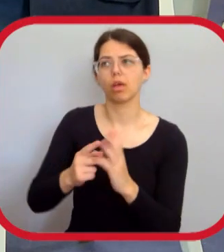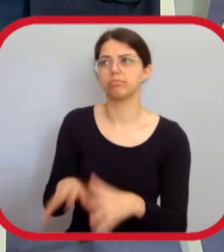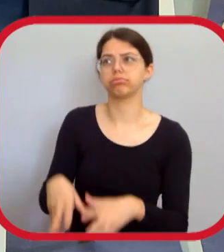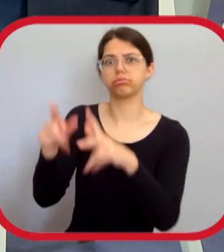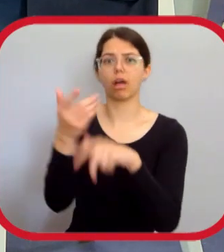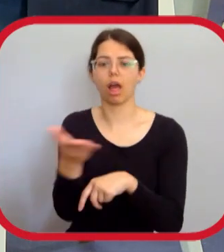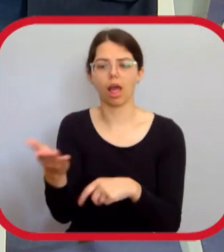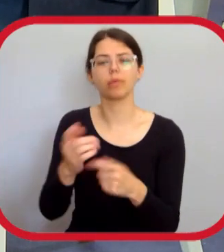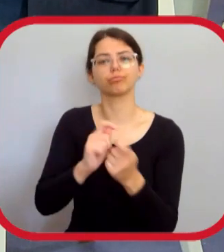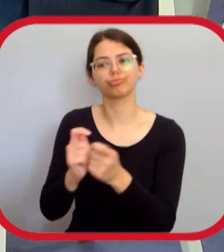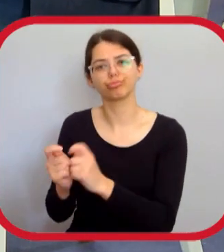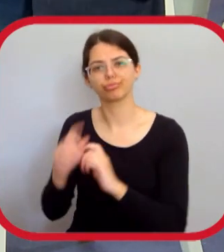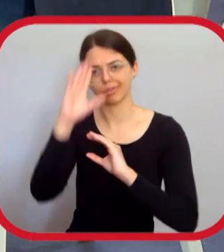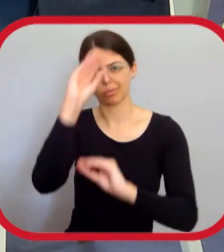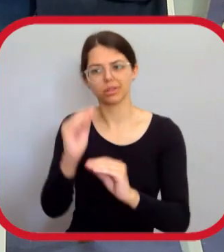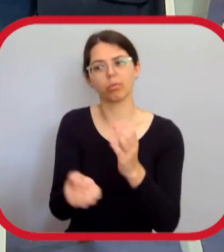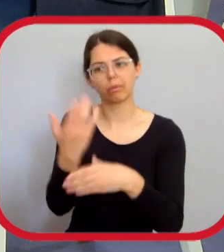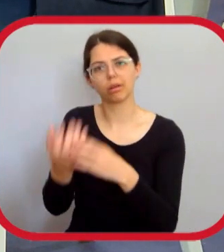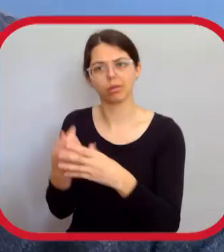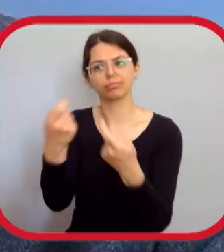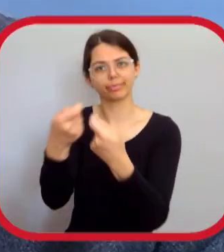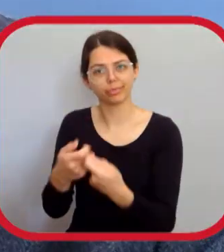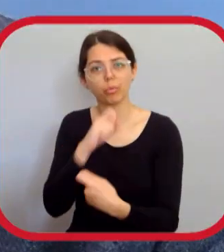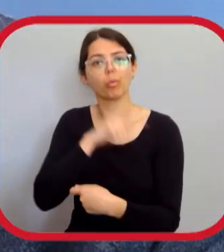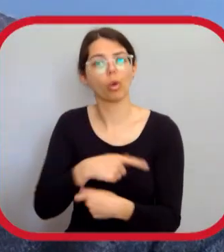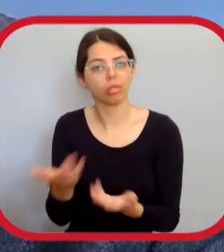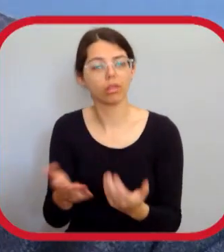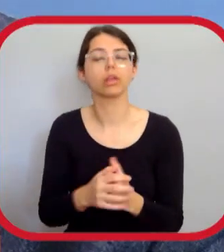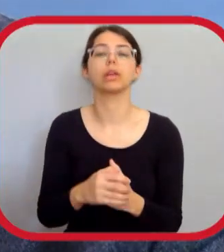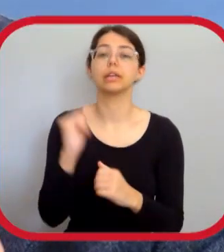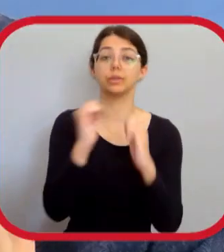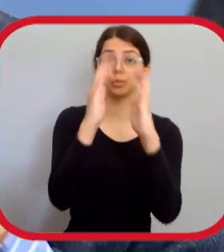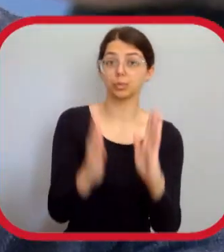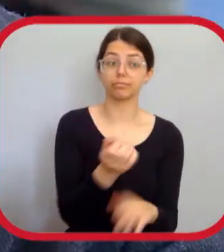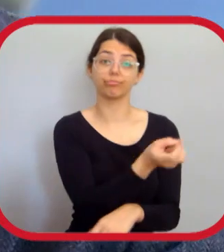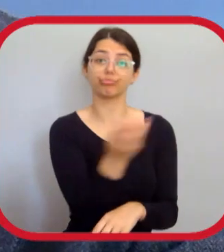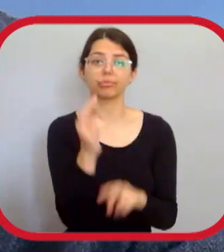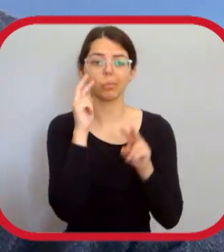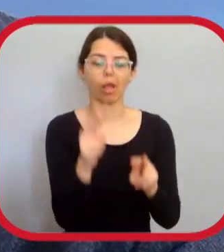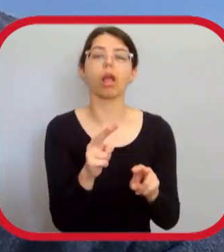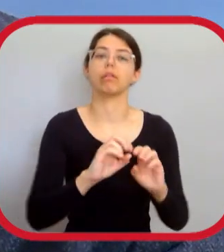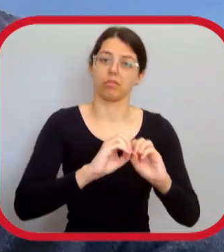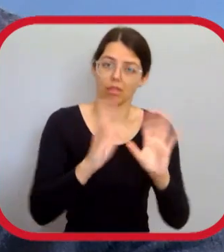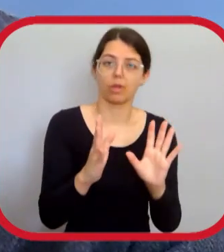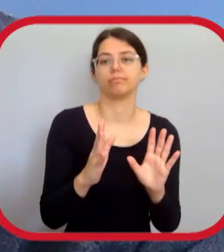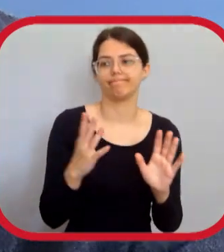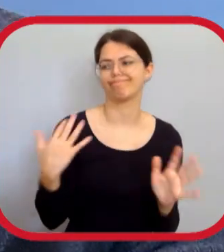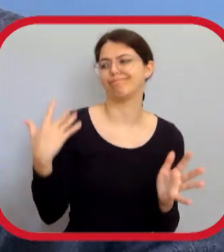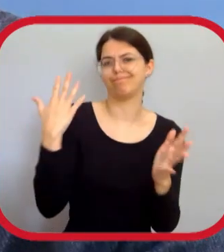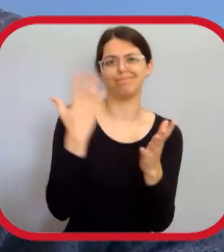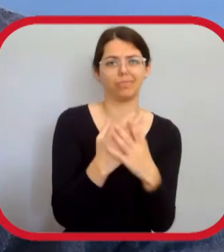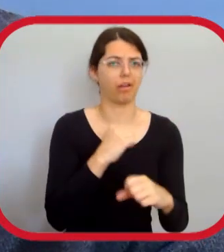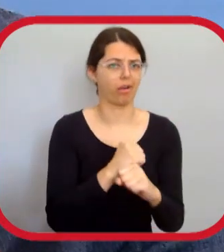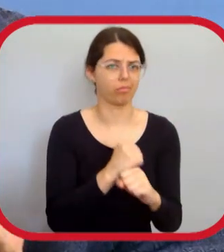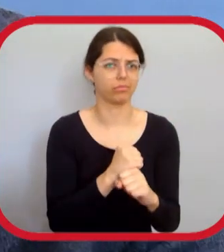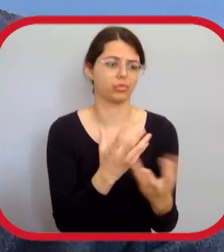à evolução tecnológica que nós estamos a assistir em diferentes áreas. Portanto, as instituições têm que também olhar não só para os públicos que